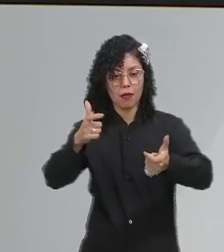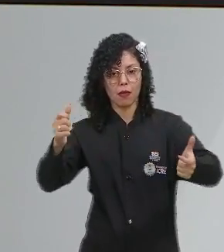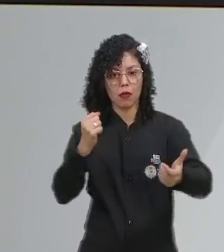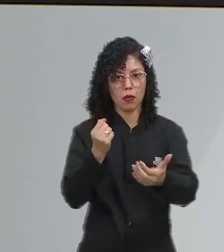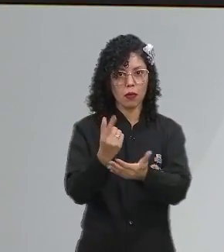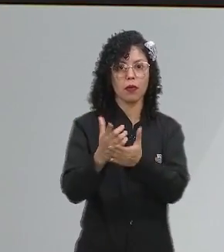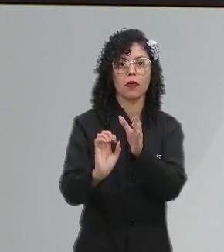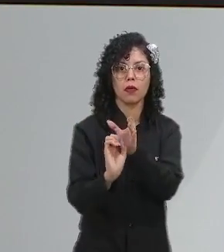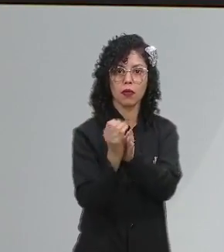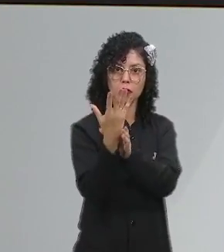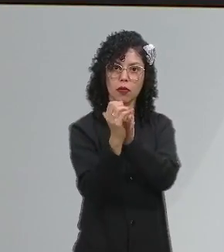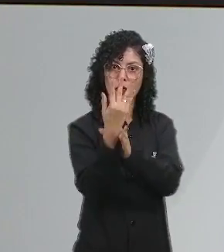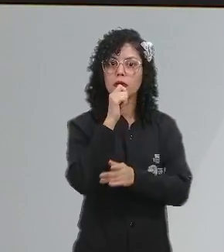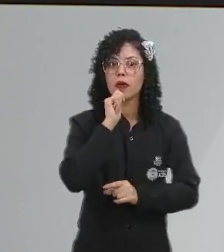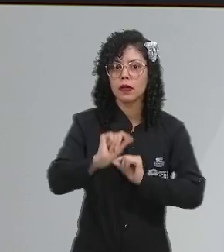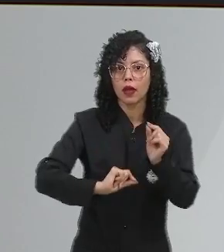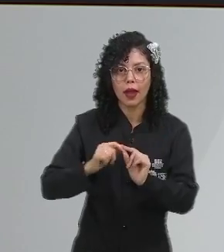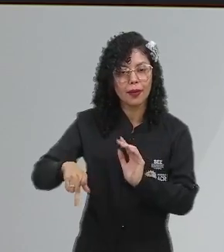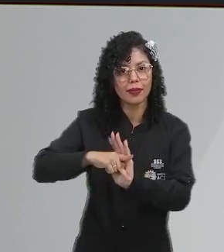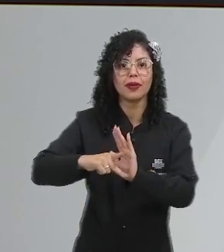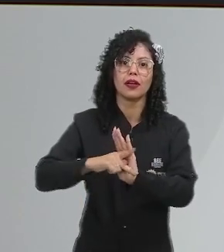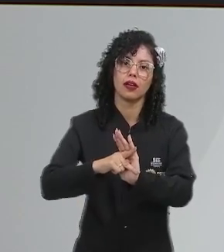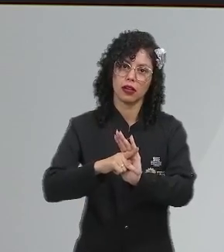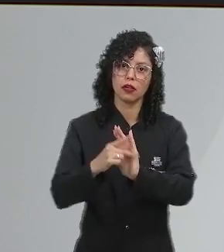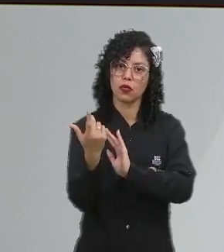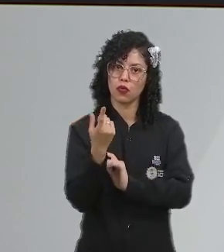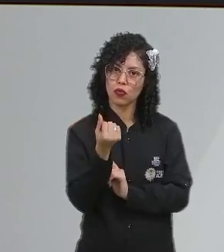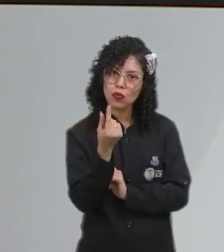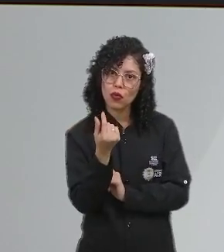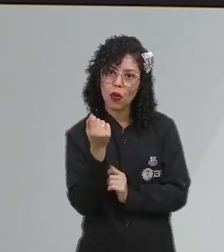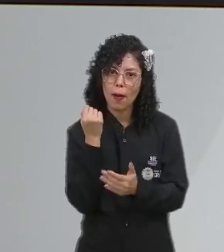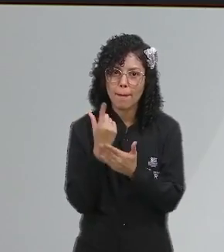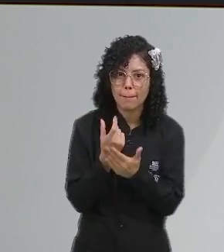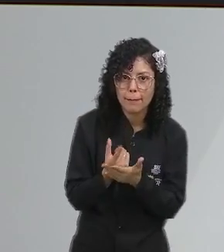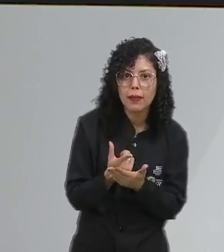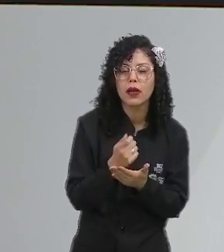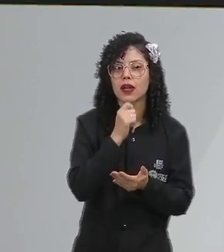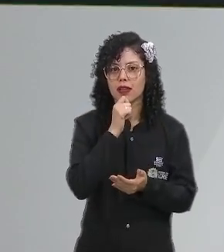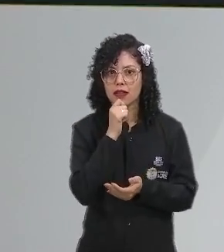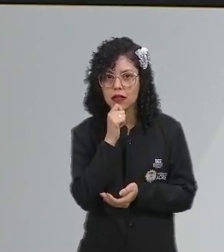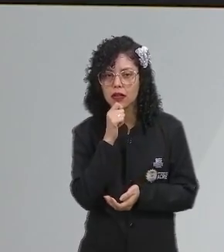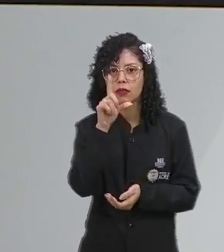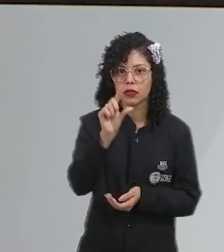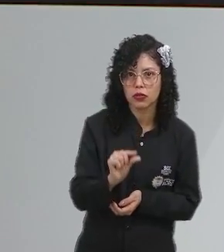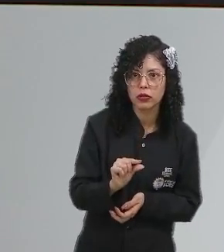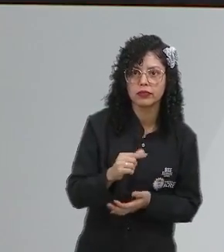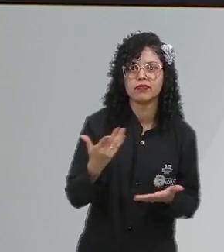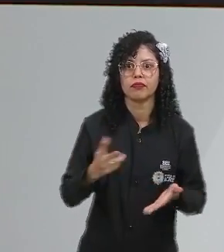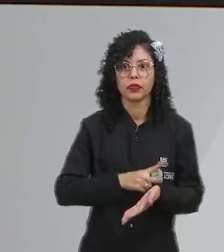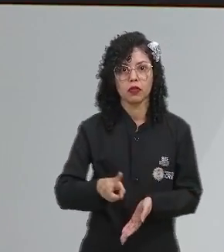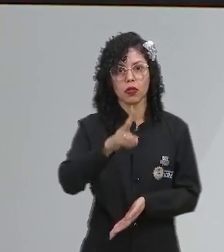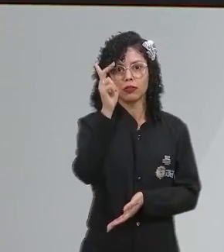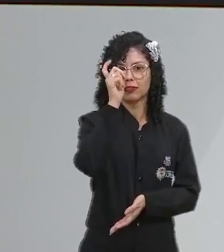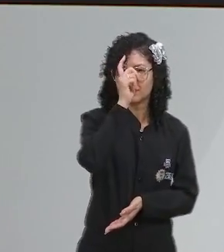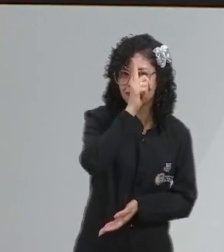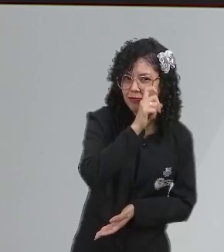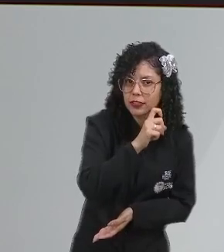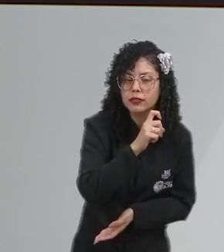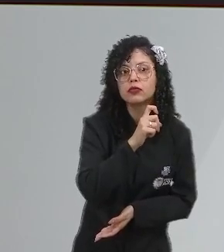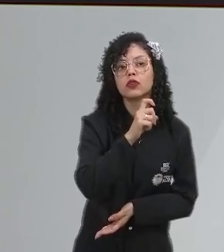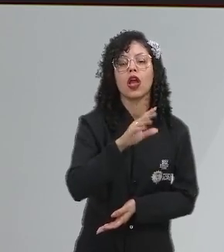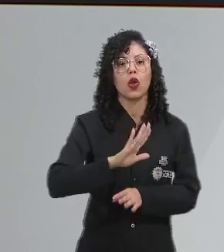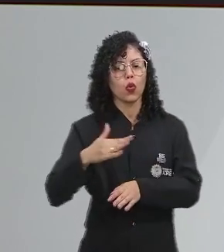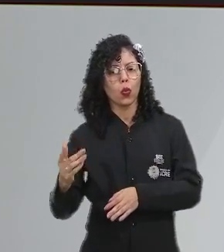menor o valor atribuído a ele. E aquele produto que ele é mais difícil de encontrar, ele tem um valor maior. É só